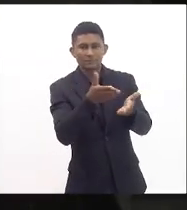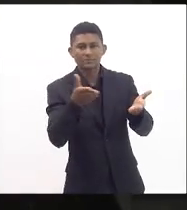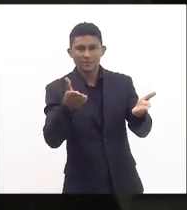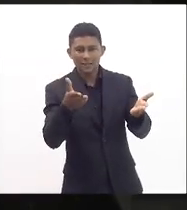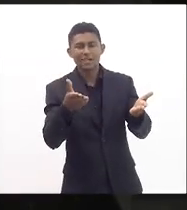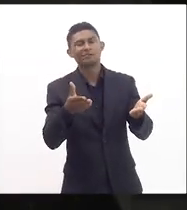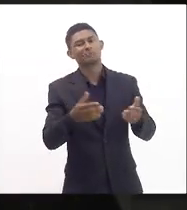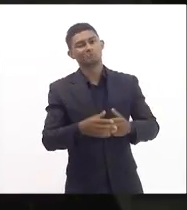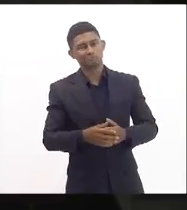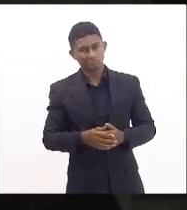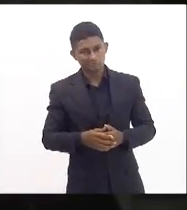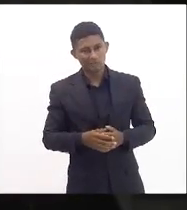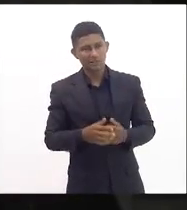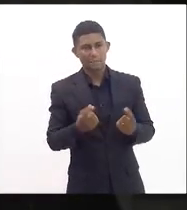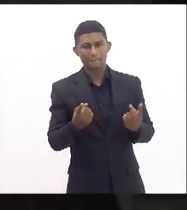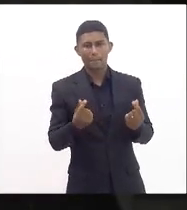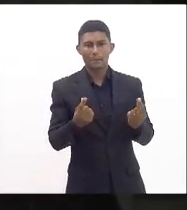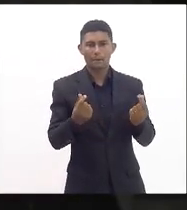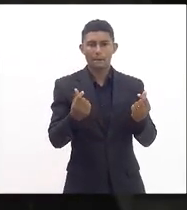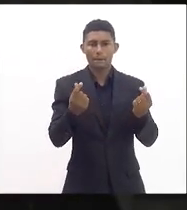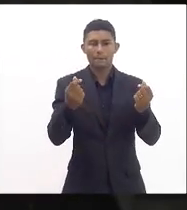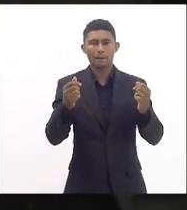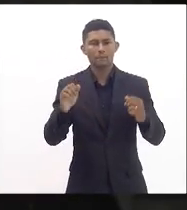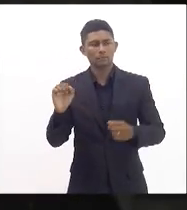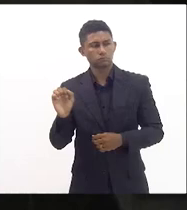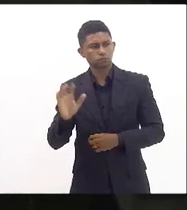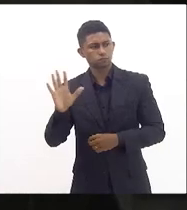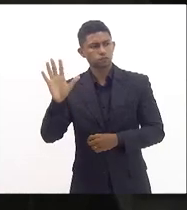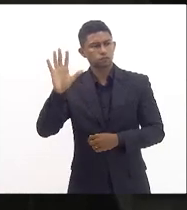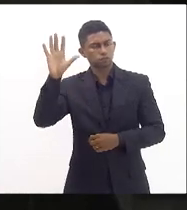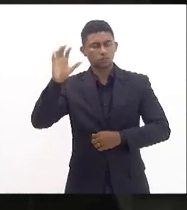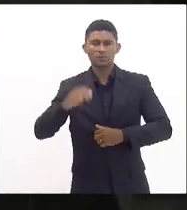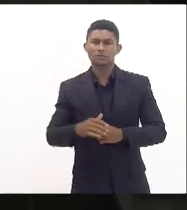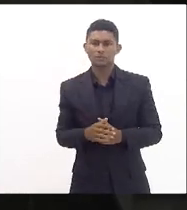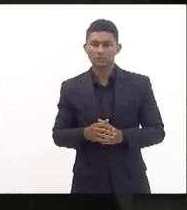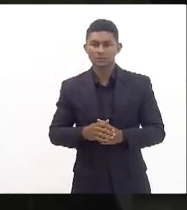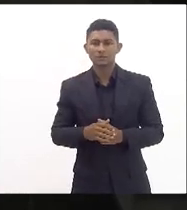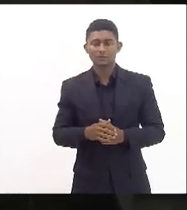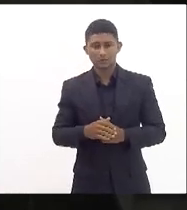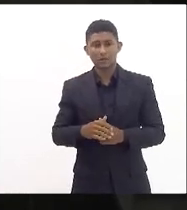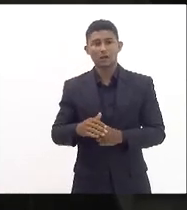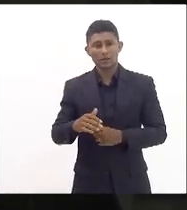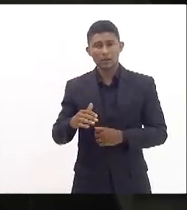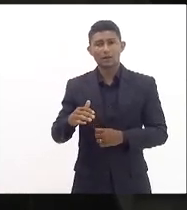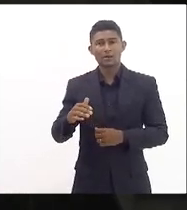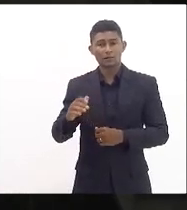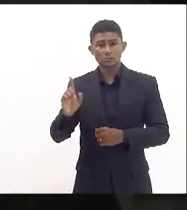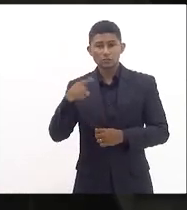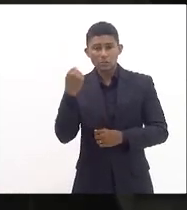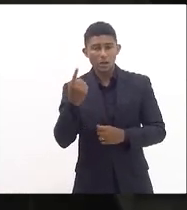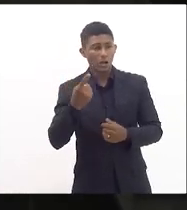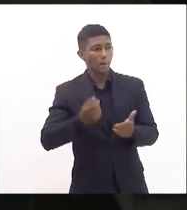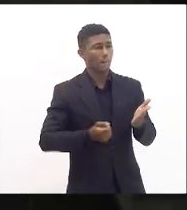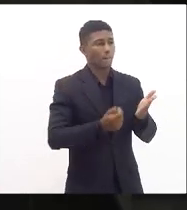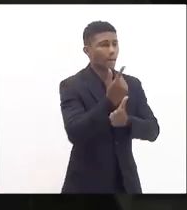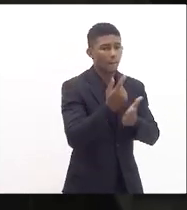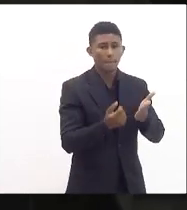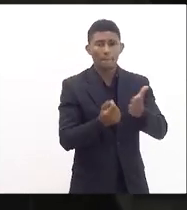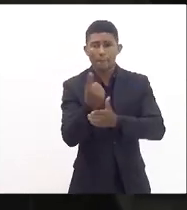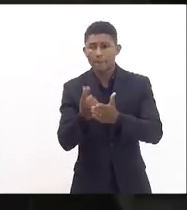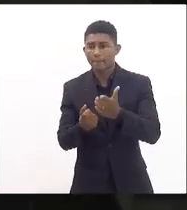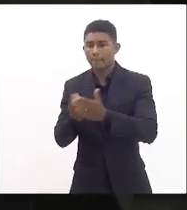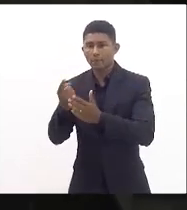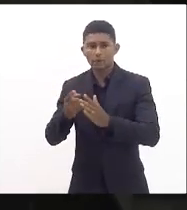testemunhas oculares da história, com o mesmo dinheiro, a cada dia se compra menos,